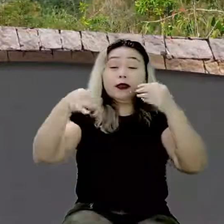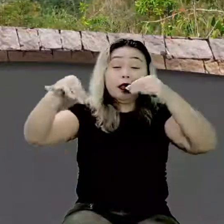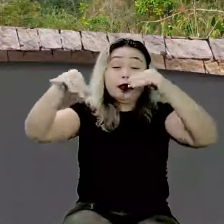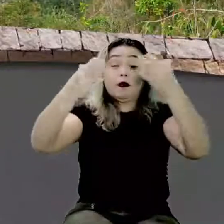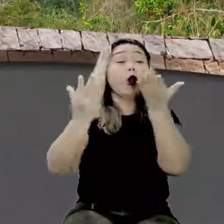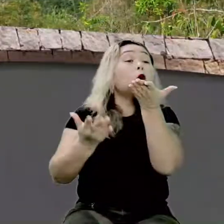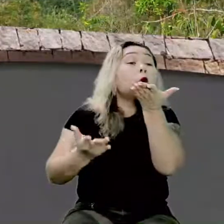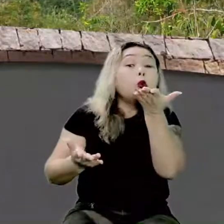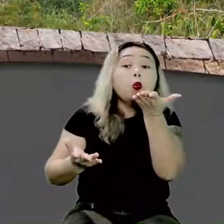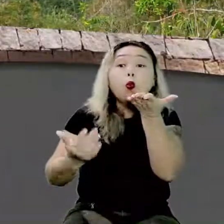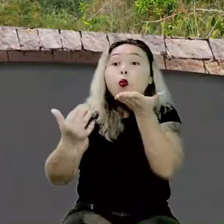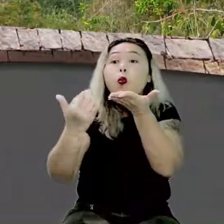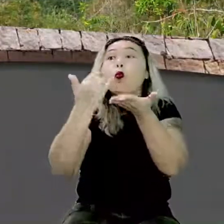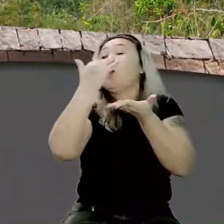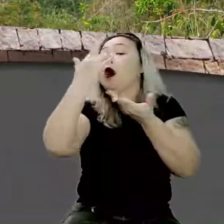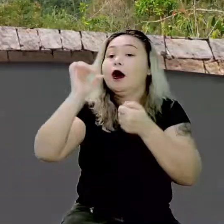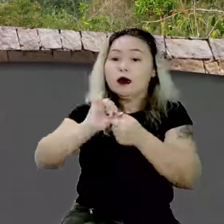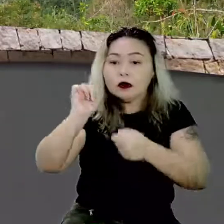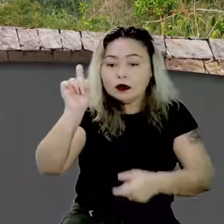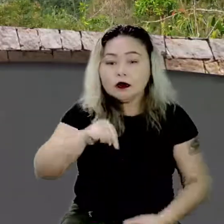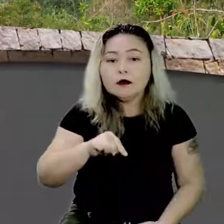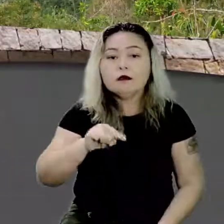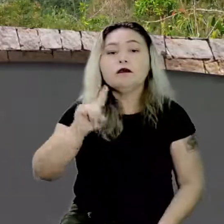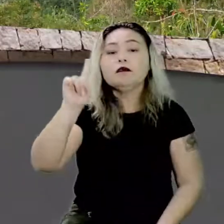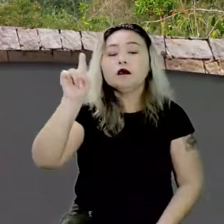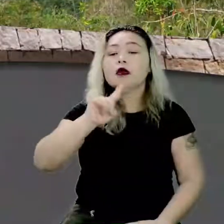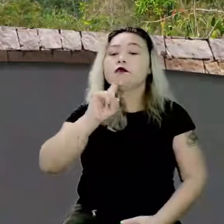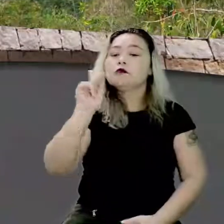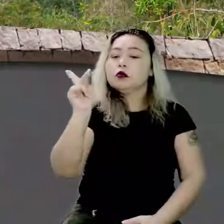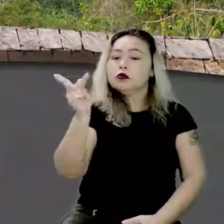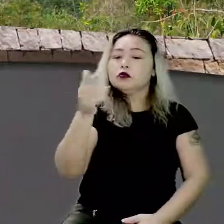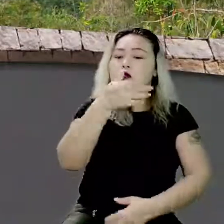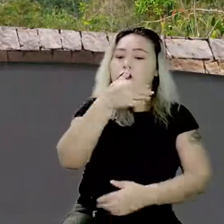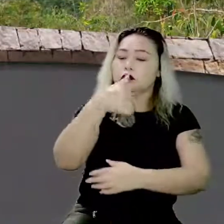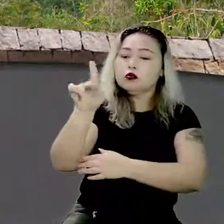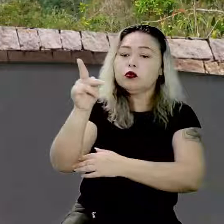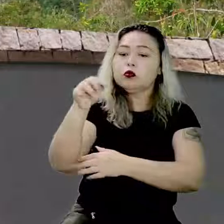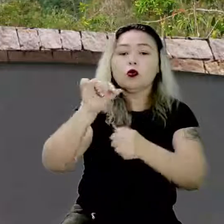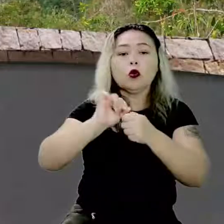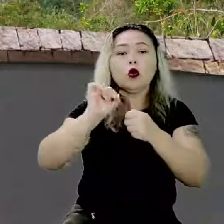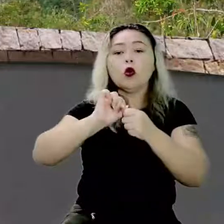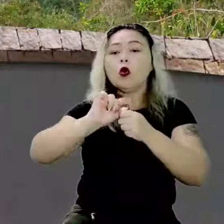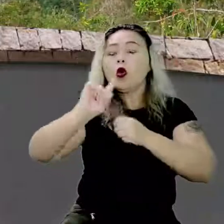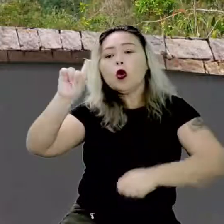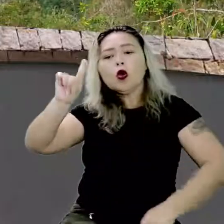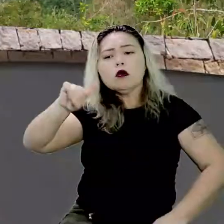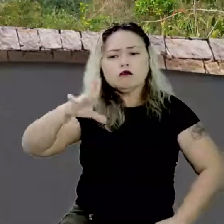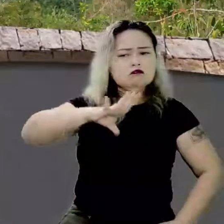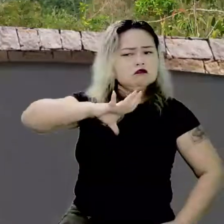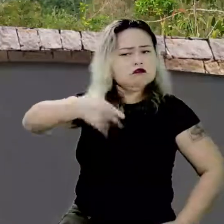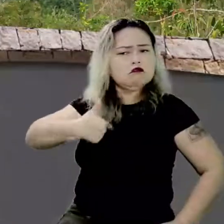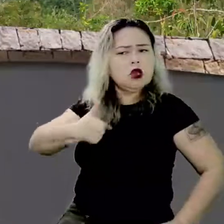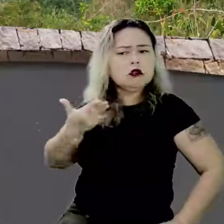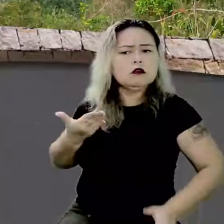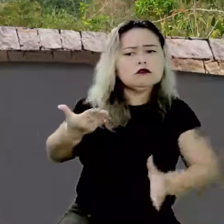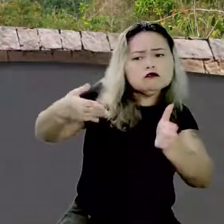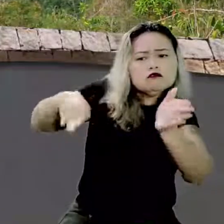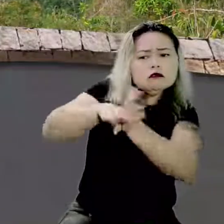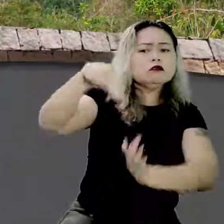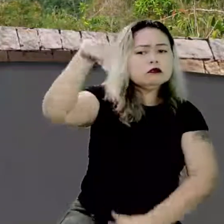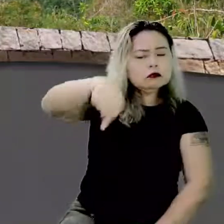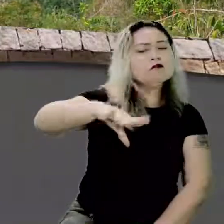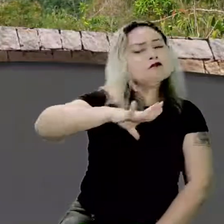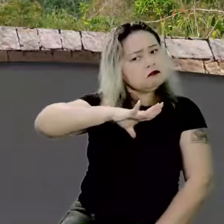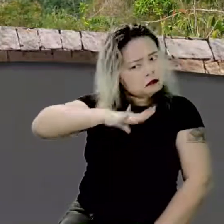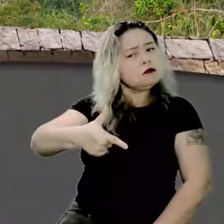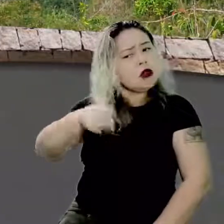entendendo aí? Por isso que o nosso hino tem uma frase muito legal e bonita, né? Somos destemidos pioneiros.